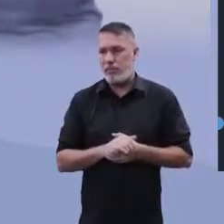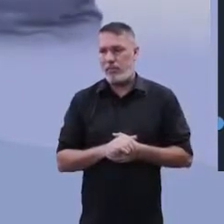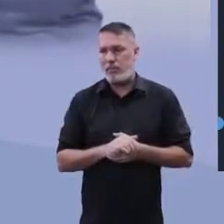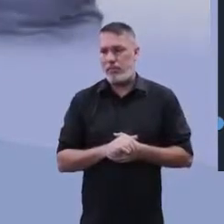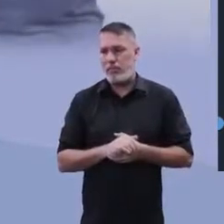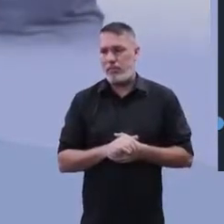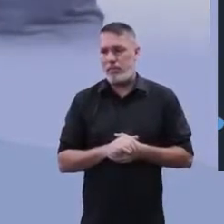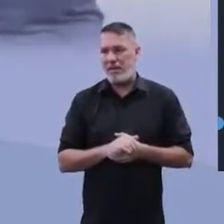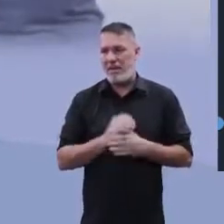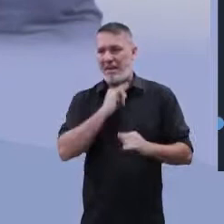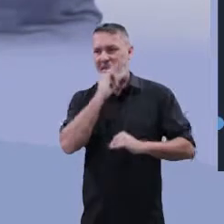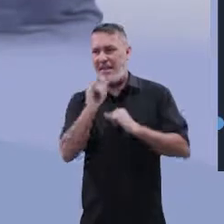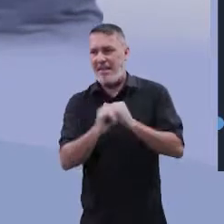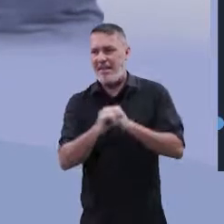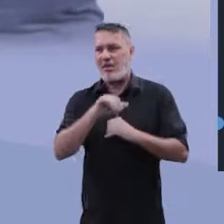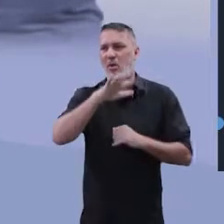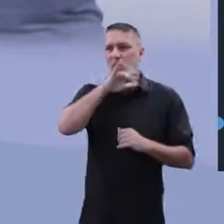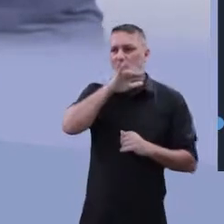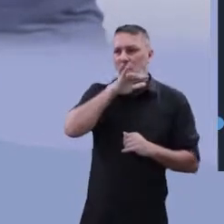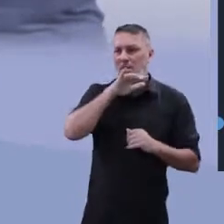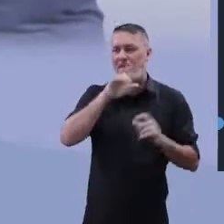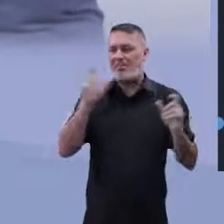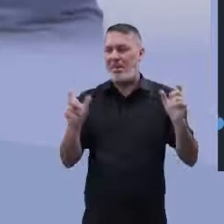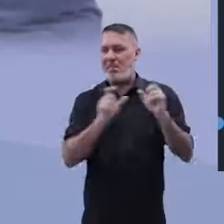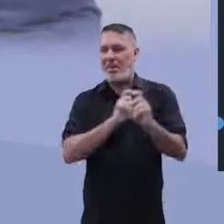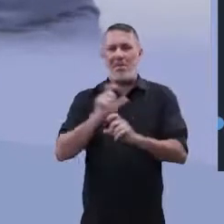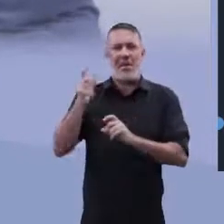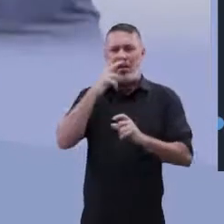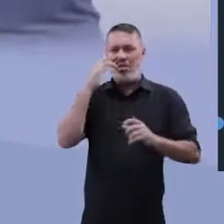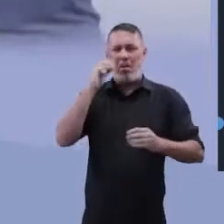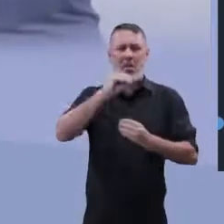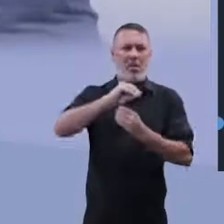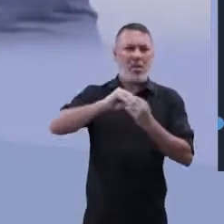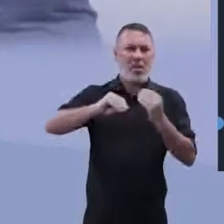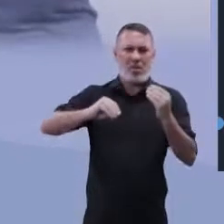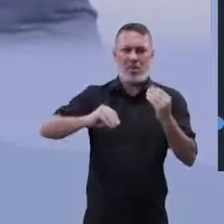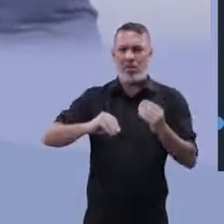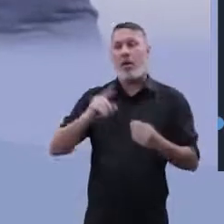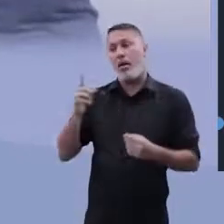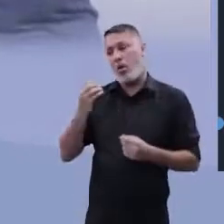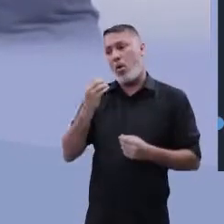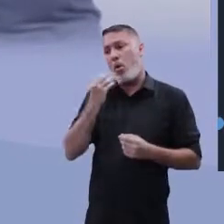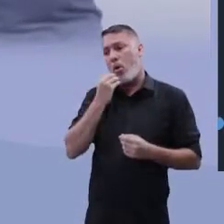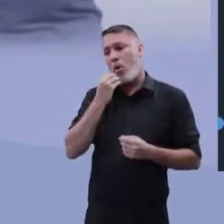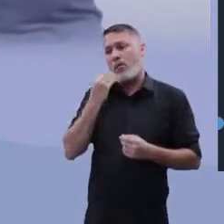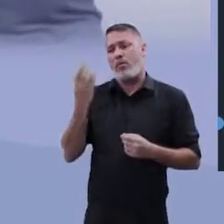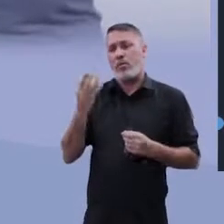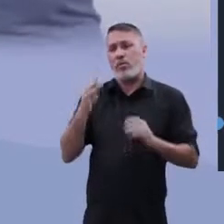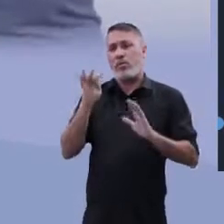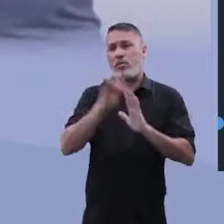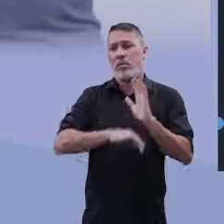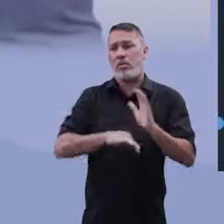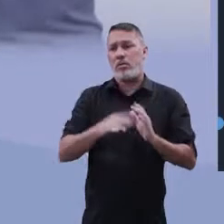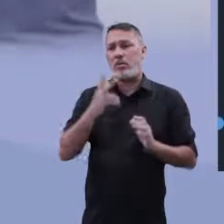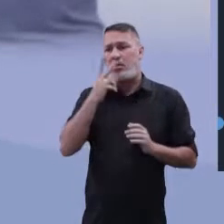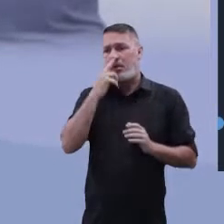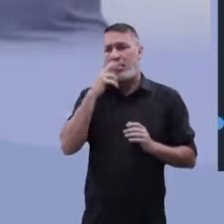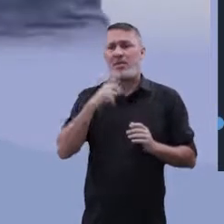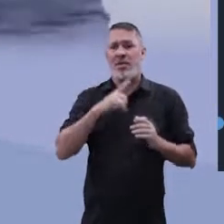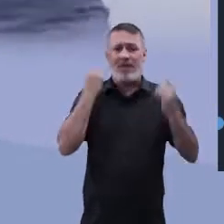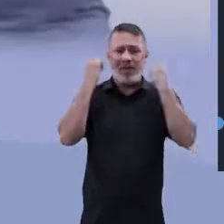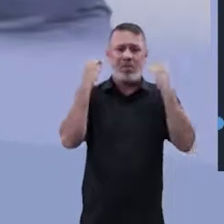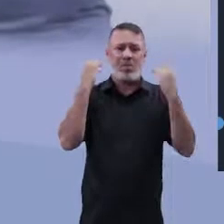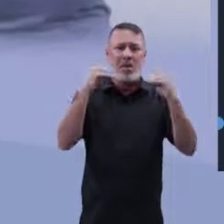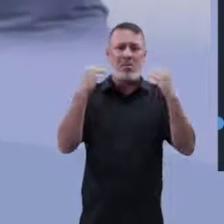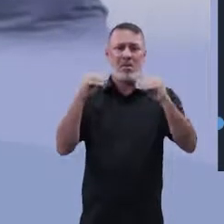ruim, muitas pessoas, mais trabalhos, carro, internet. Olha as informações. Obviamente, esse aluno, né, ele quis